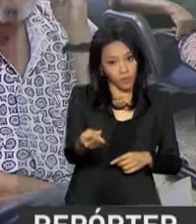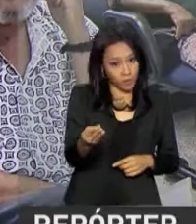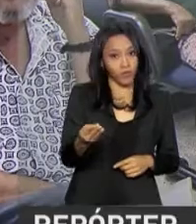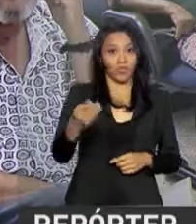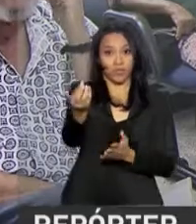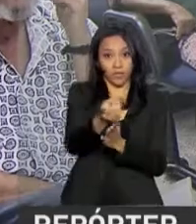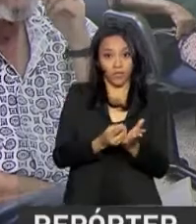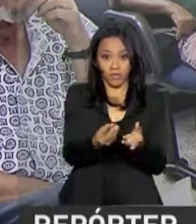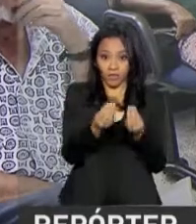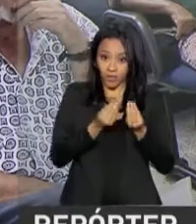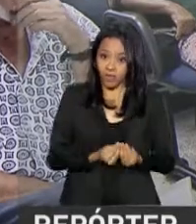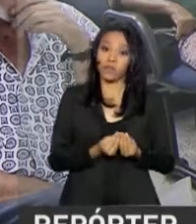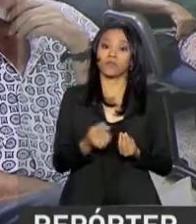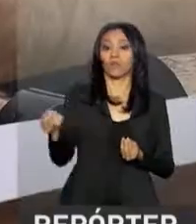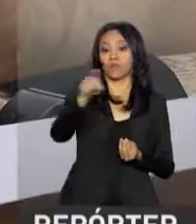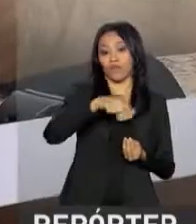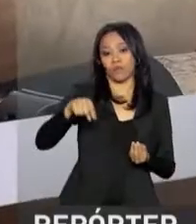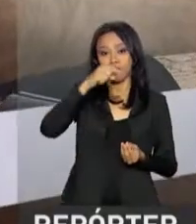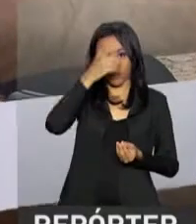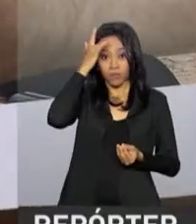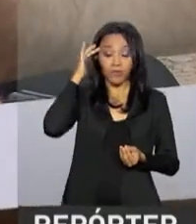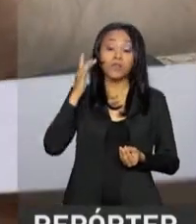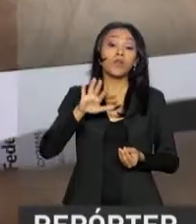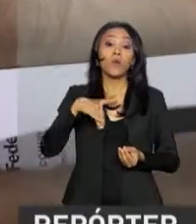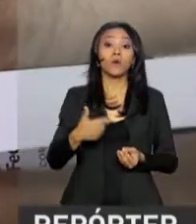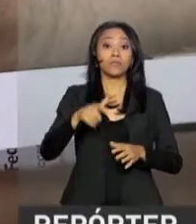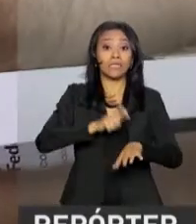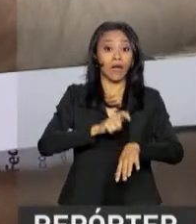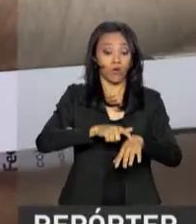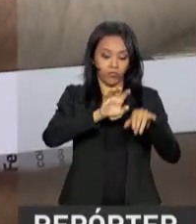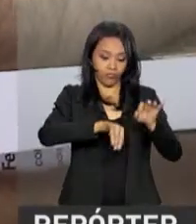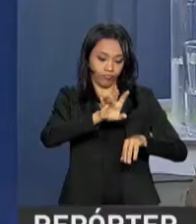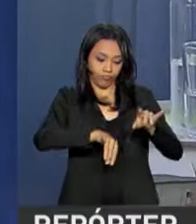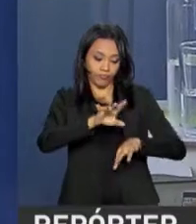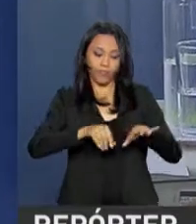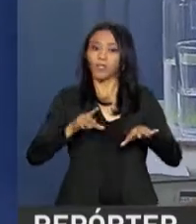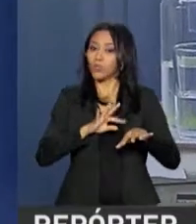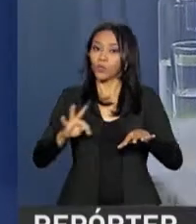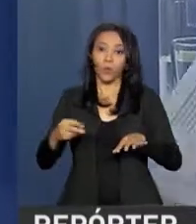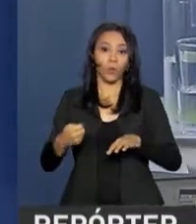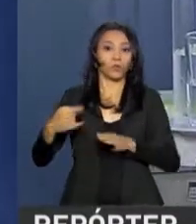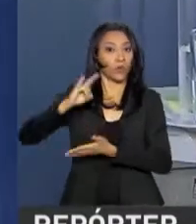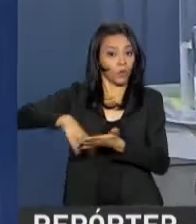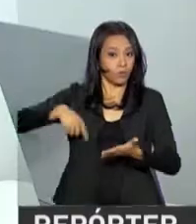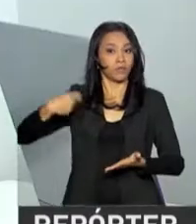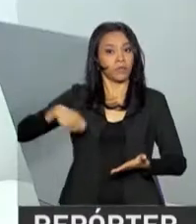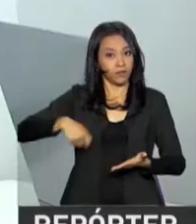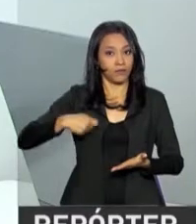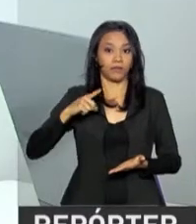melhoria na renda dos contribuintes na hora de declarar o contribuinte deve ter em mãos toda a documentação necessária